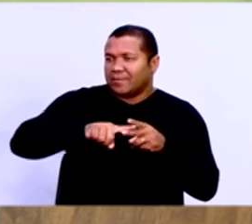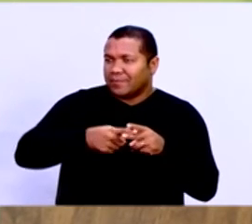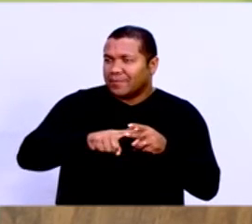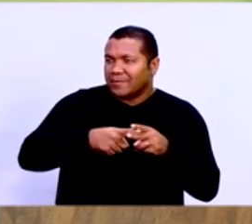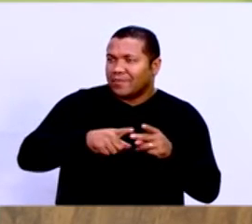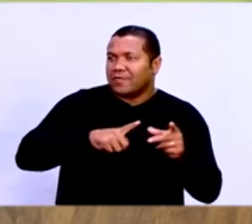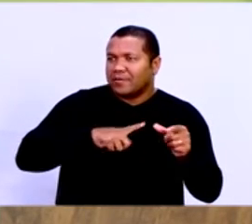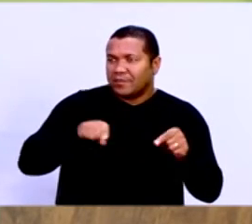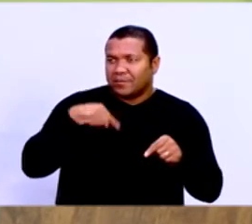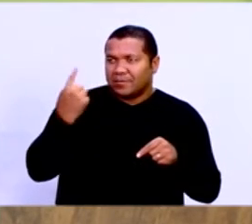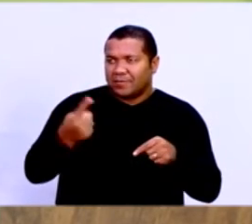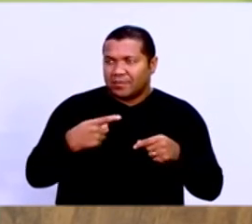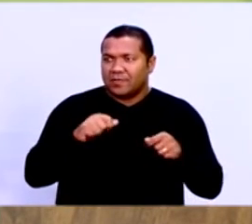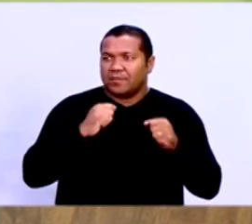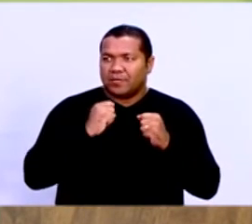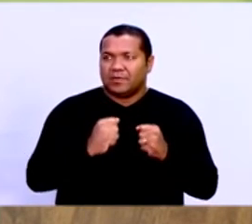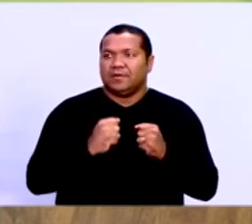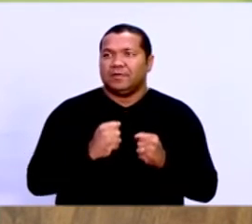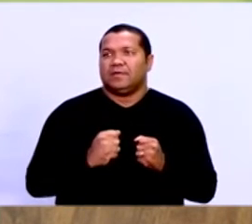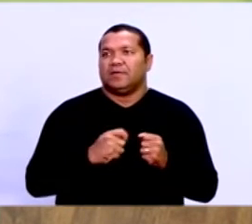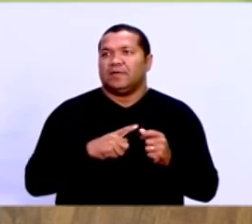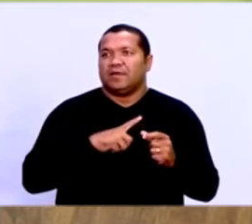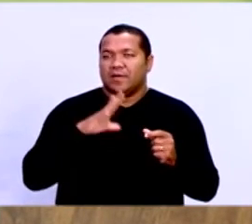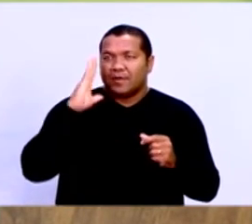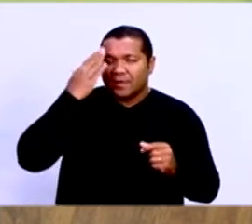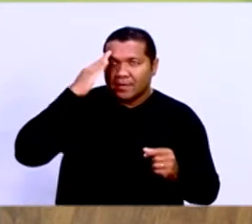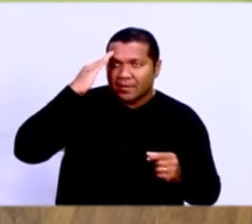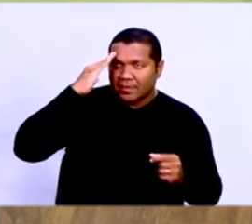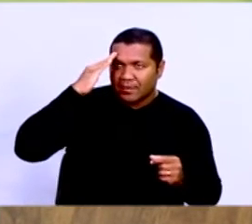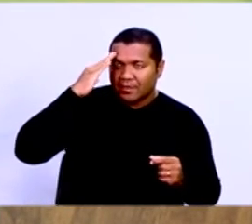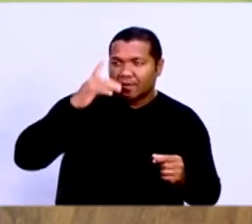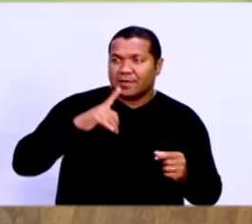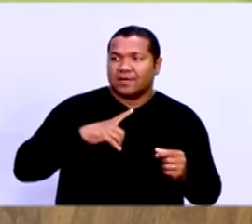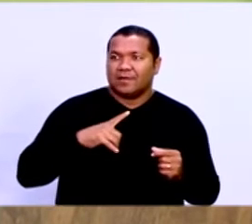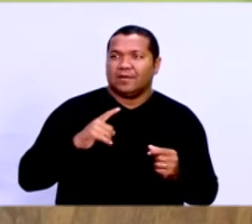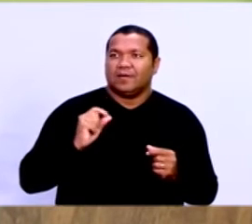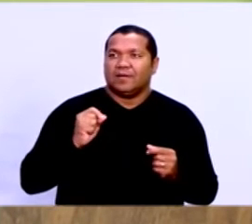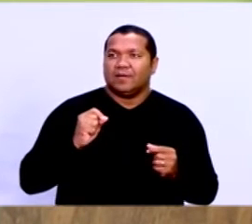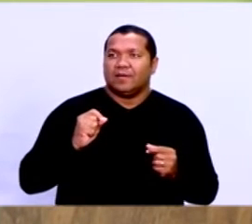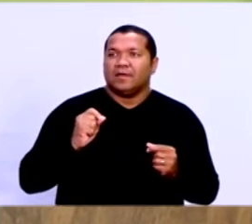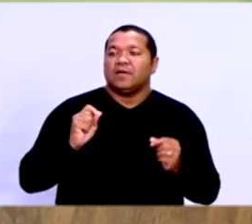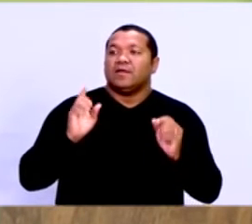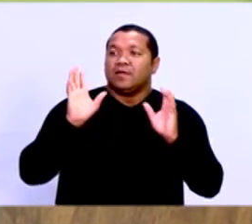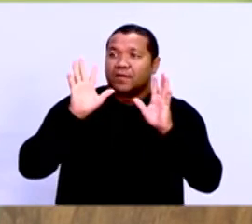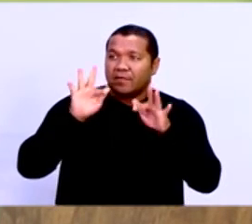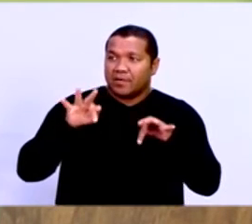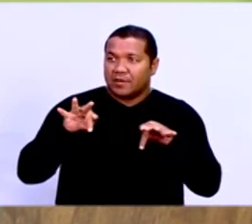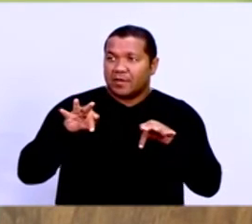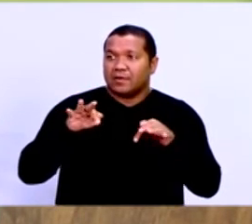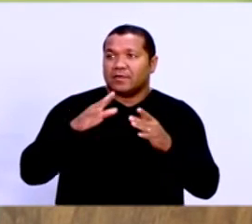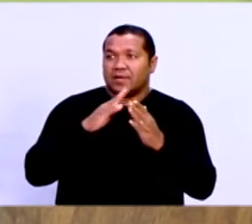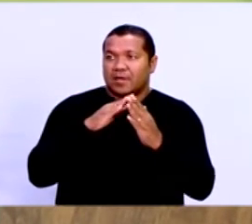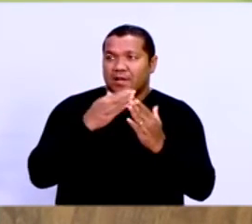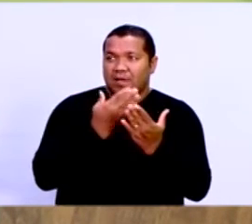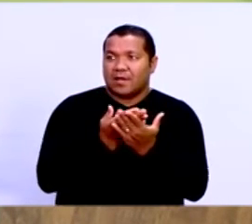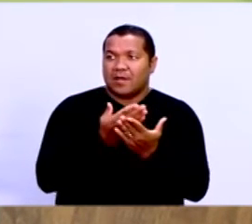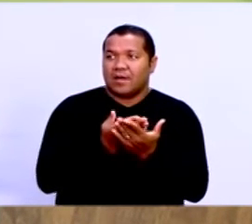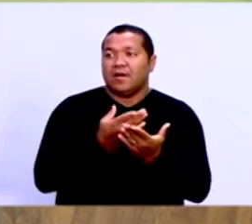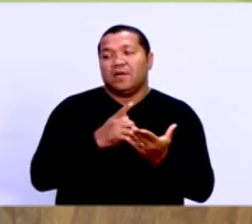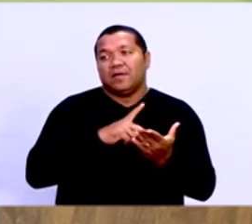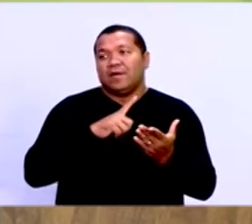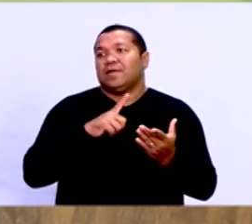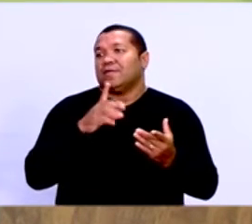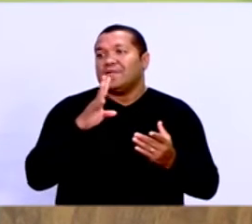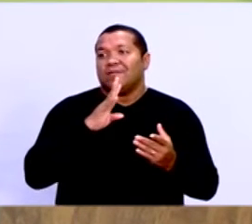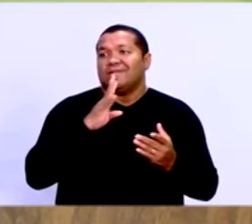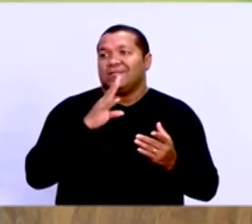poder é compreender e você vai poder terminar a aula conhecendo o mesmo assunto né